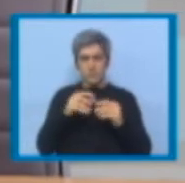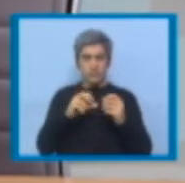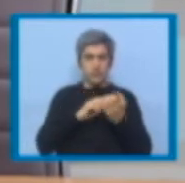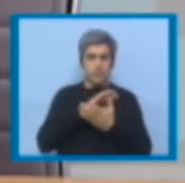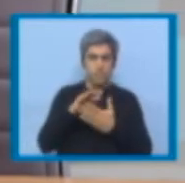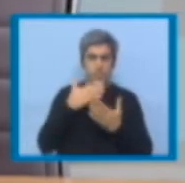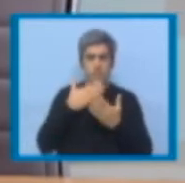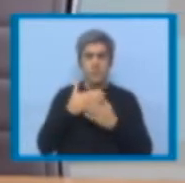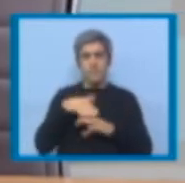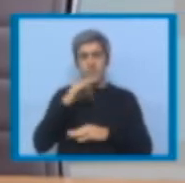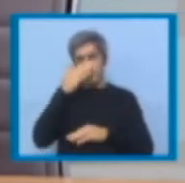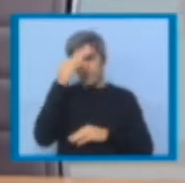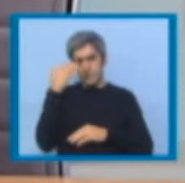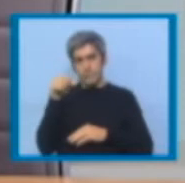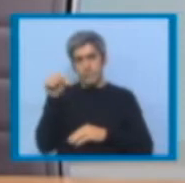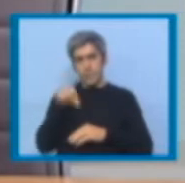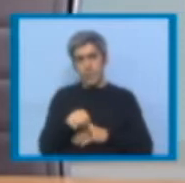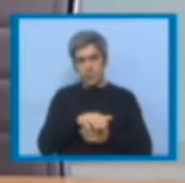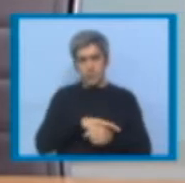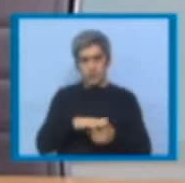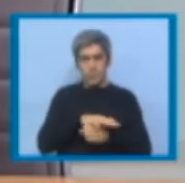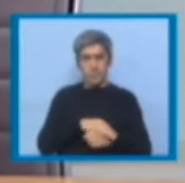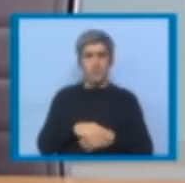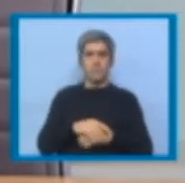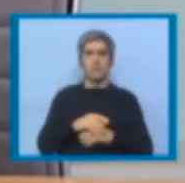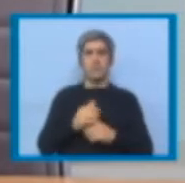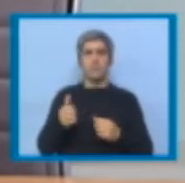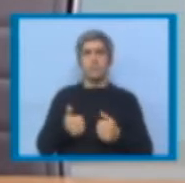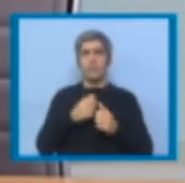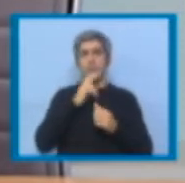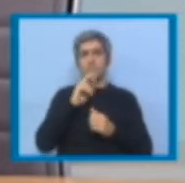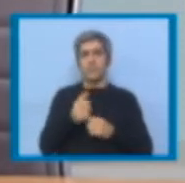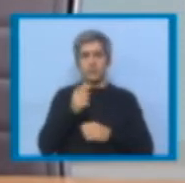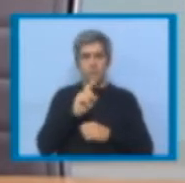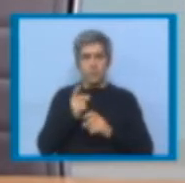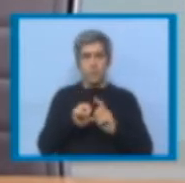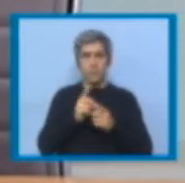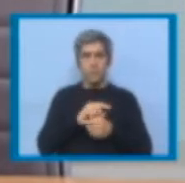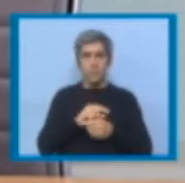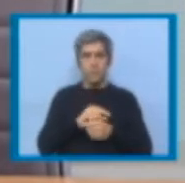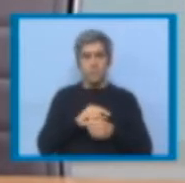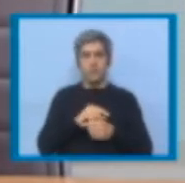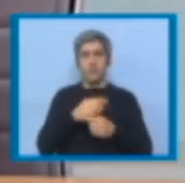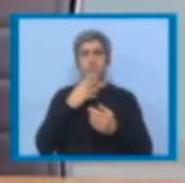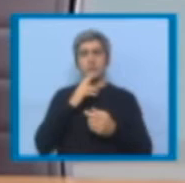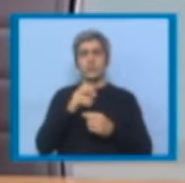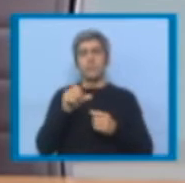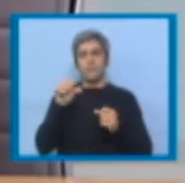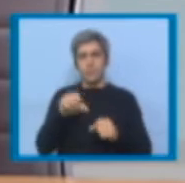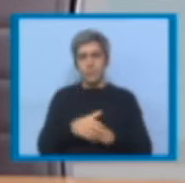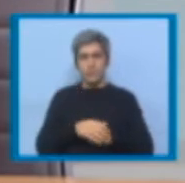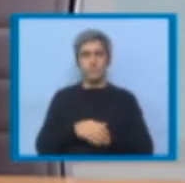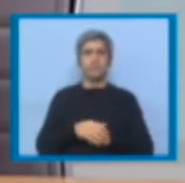isso tornou pior a situação, não melhorou as respostas, ao contrário do que deveria ter